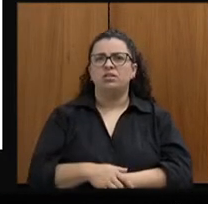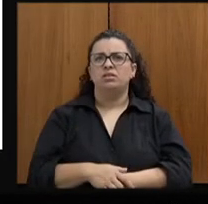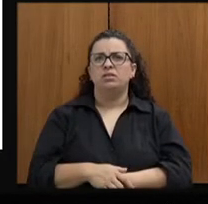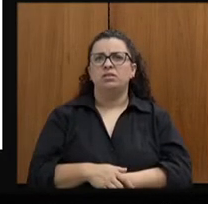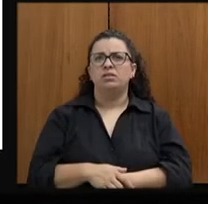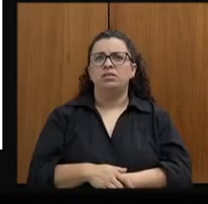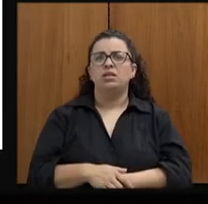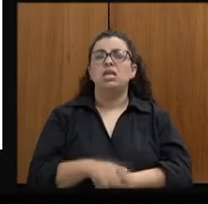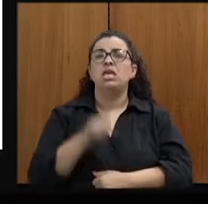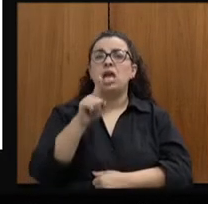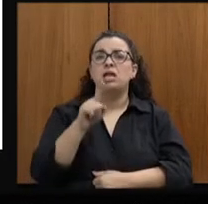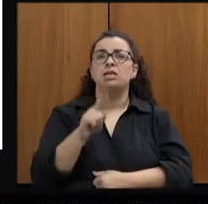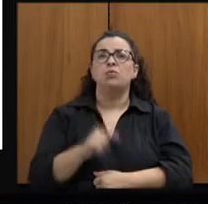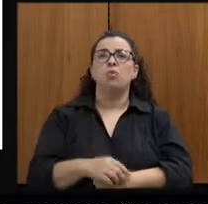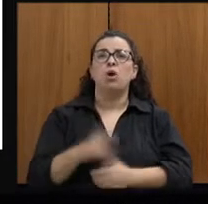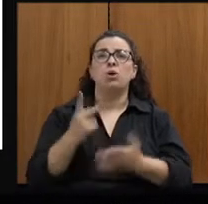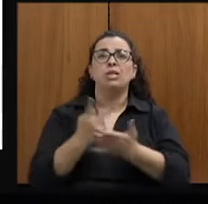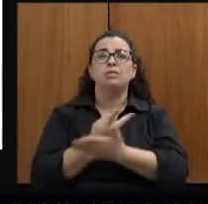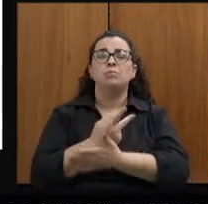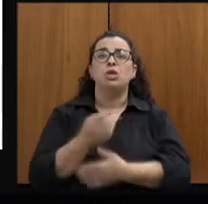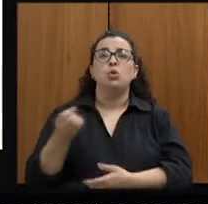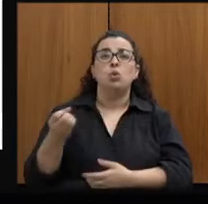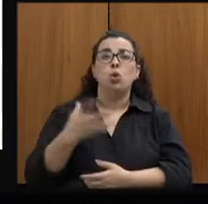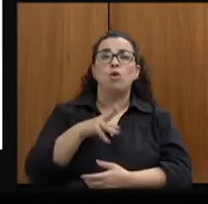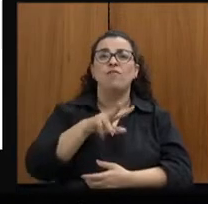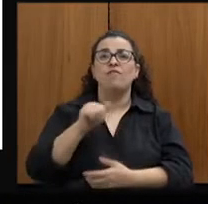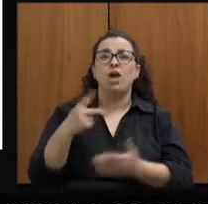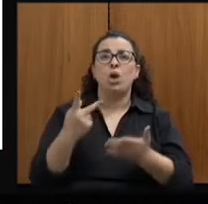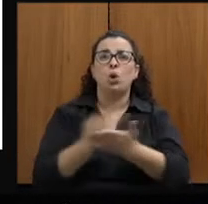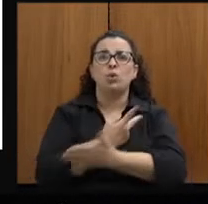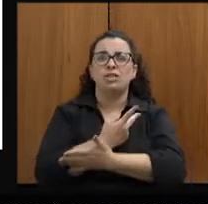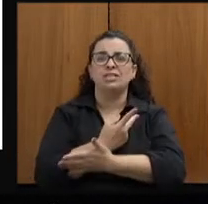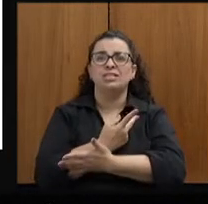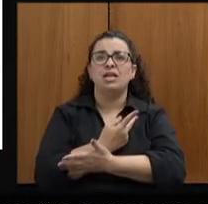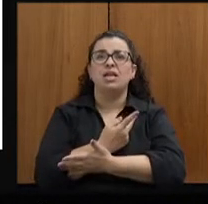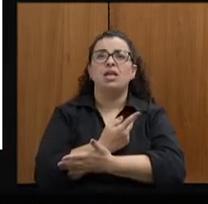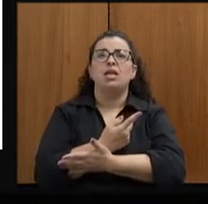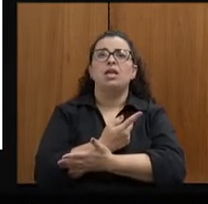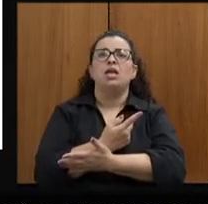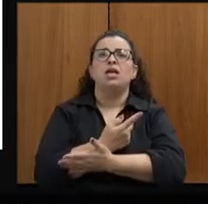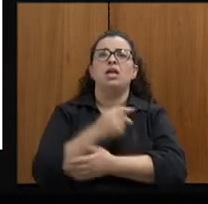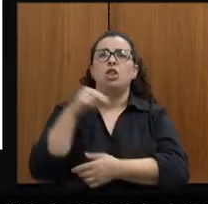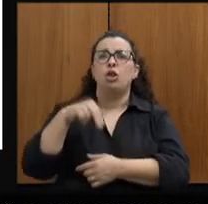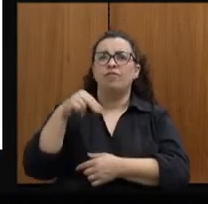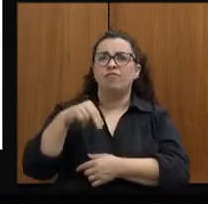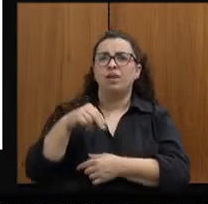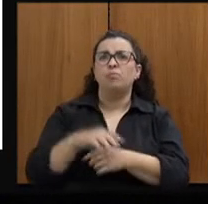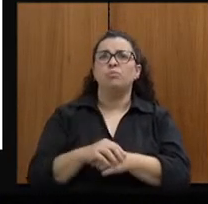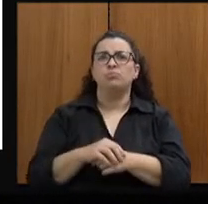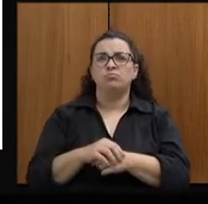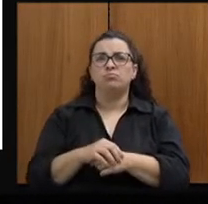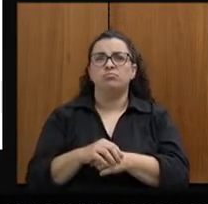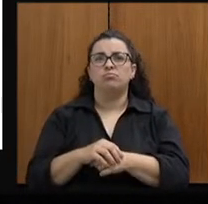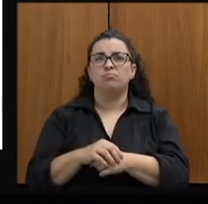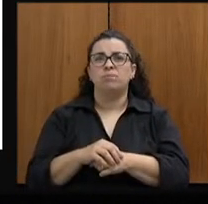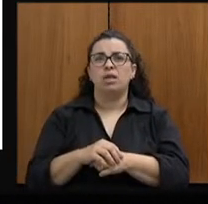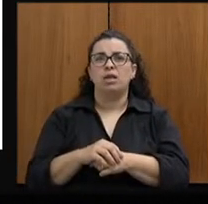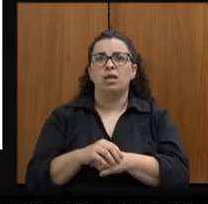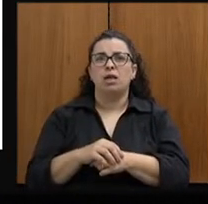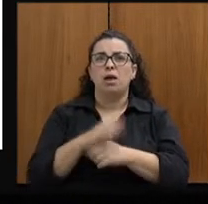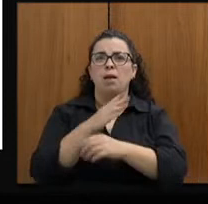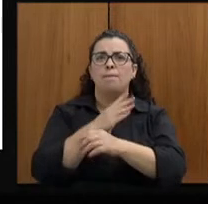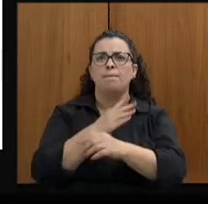inédita, que vai acontecer em novembro, com 200 participantes. O GENG, nós estamos sendo realizados,